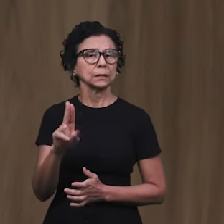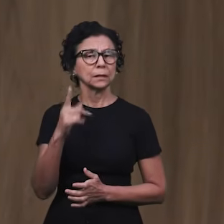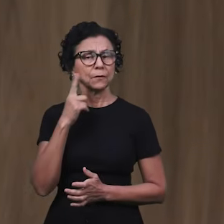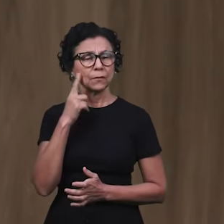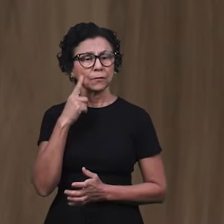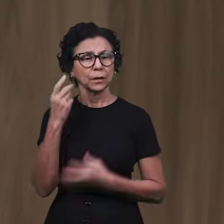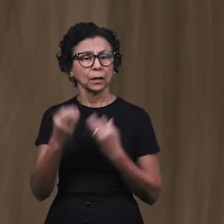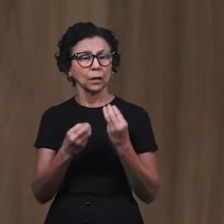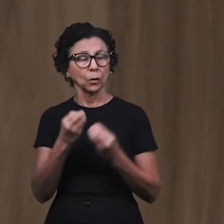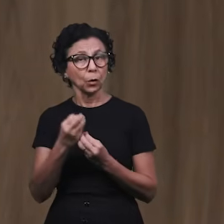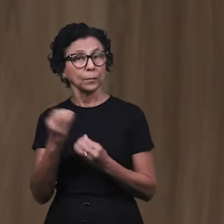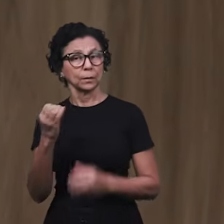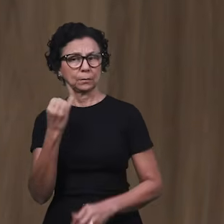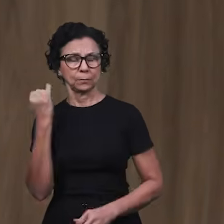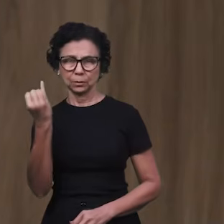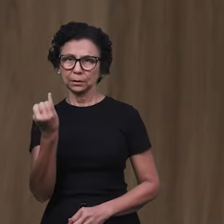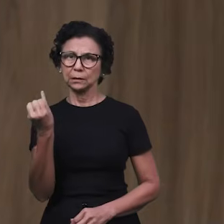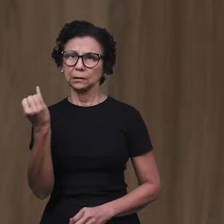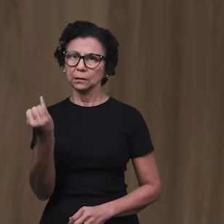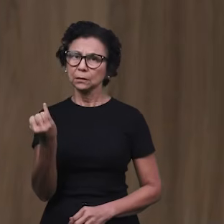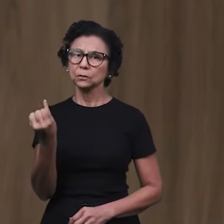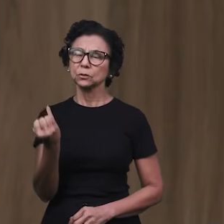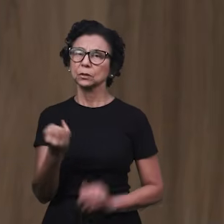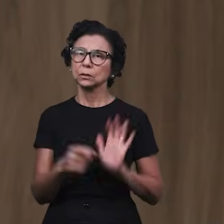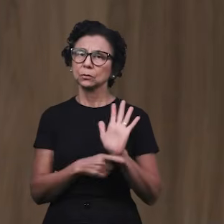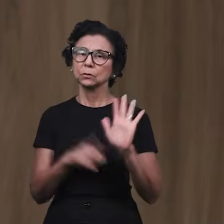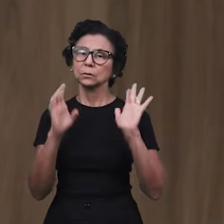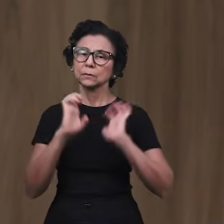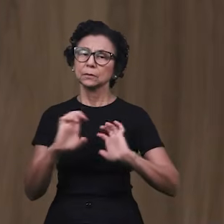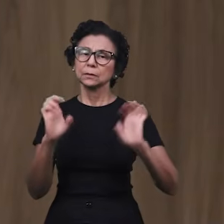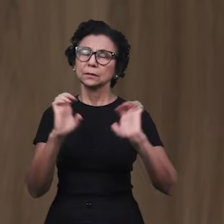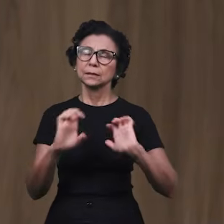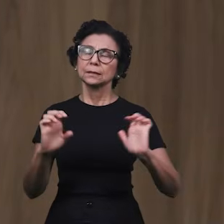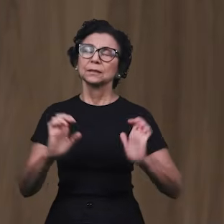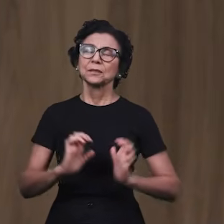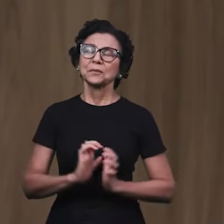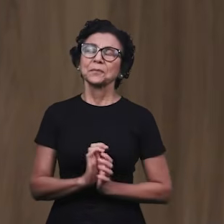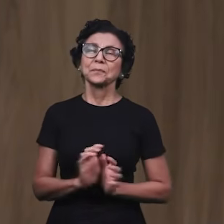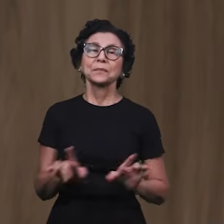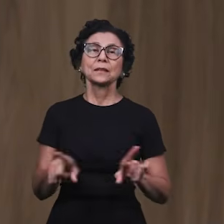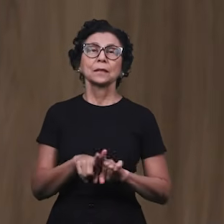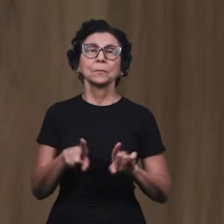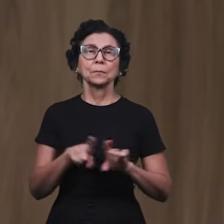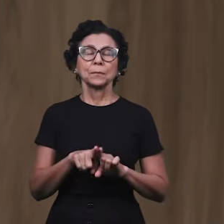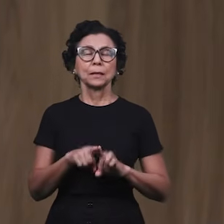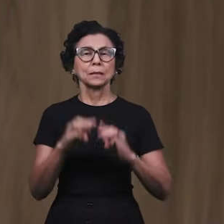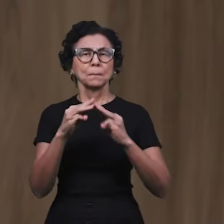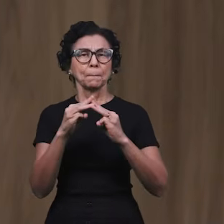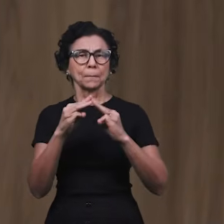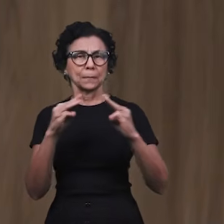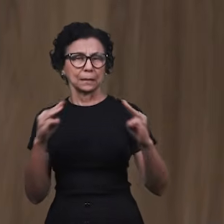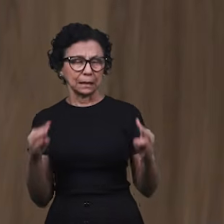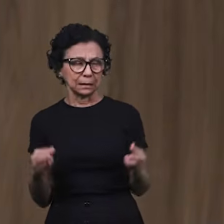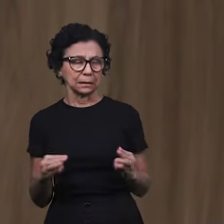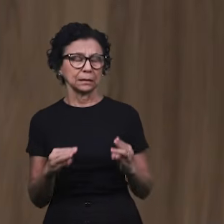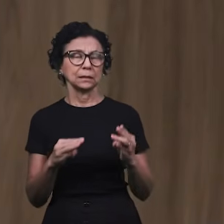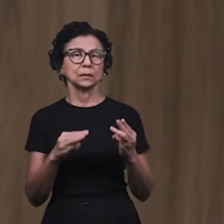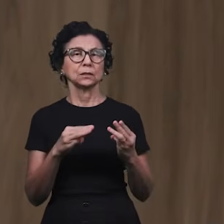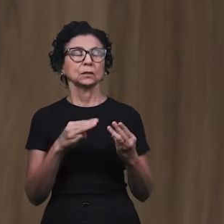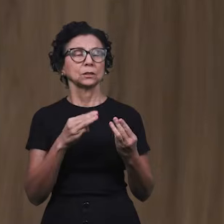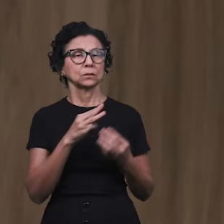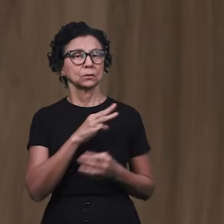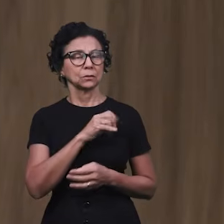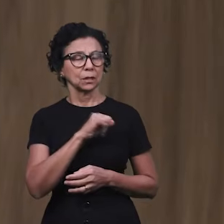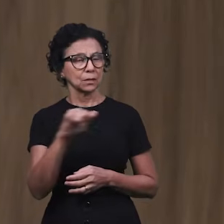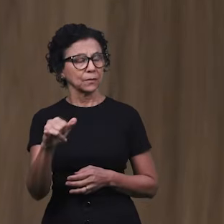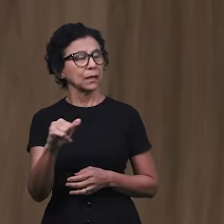filhos, para o processo de evangelização. E aí lá no Manaim nós fomos conversando sobre várias experiências que vocês